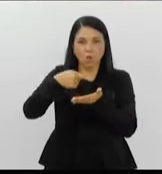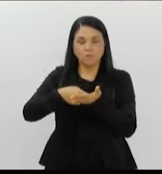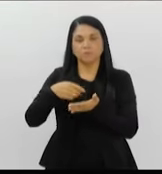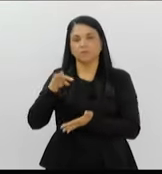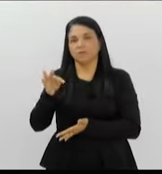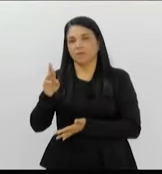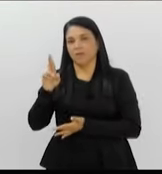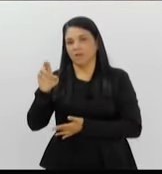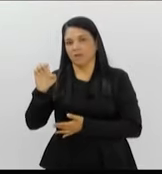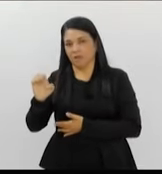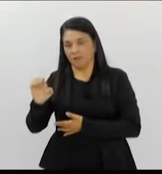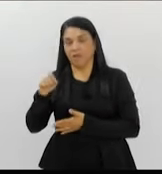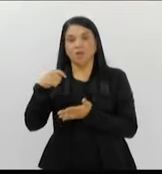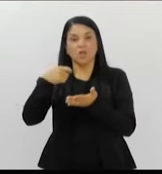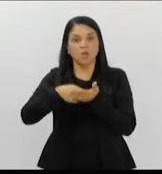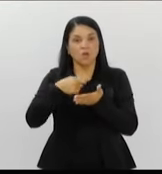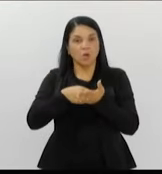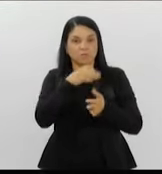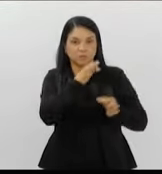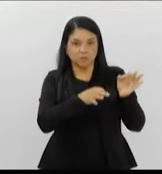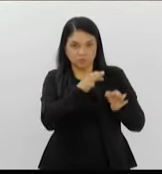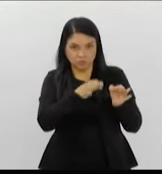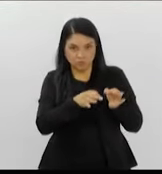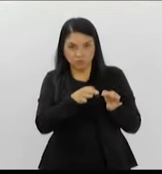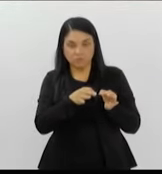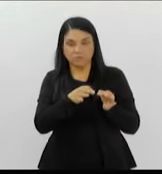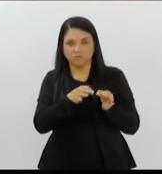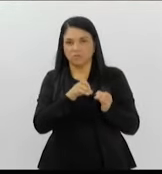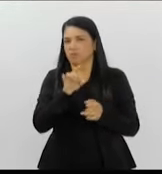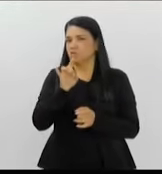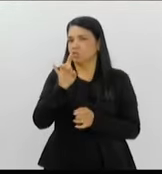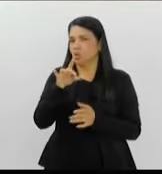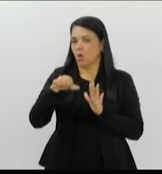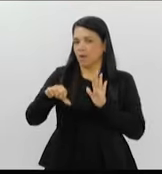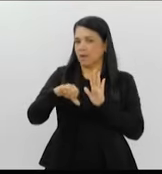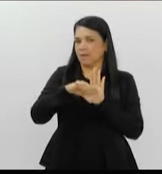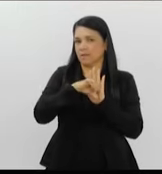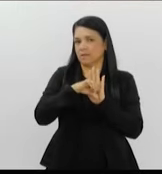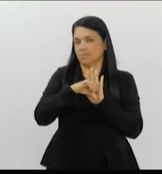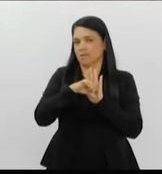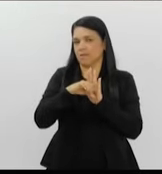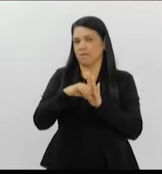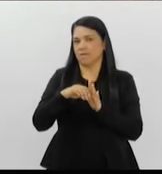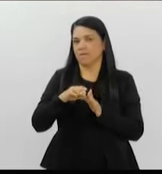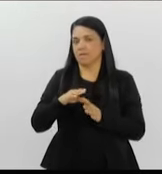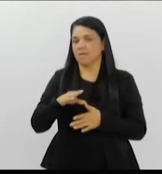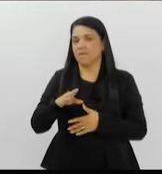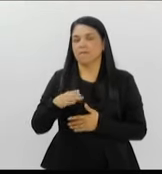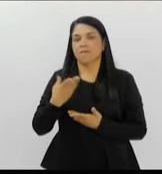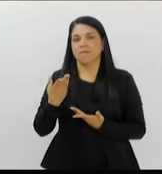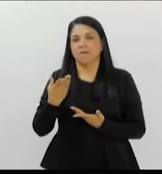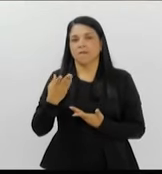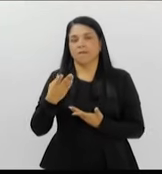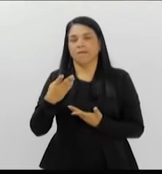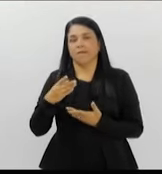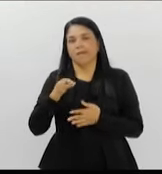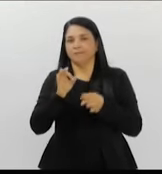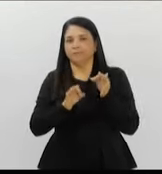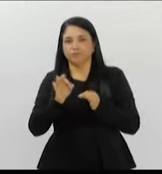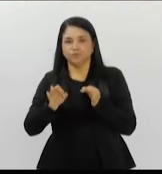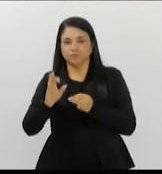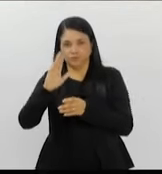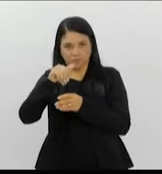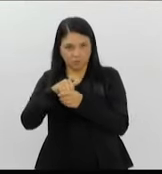TRE, cobra da justiça comum, porque aquilo ali não é só um crime eleitoral, aquilo ali é um crime comum, é uma